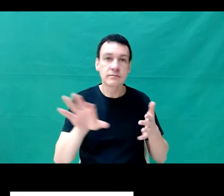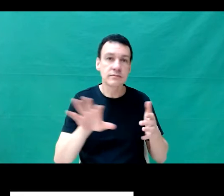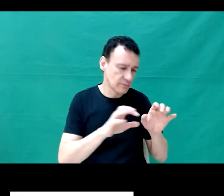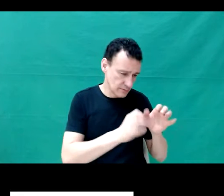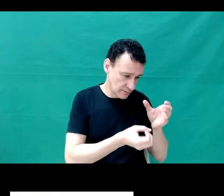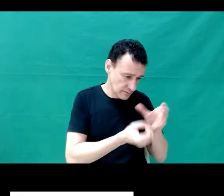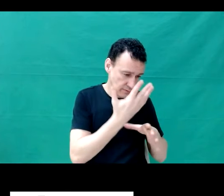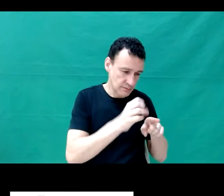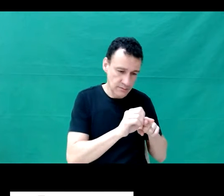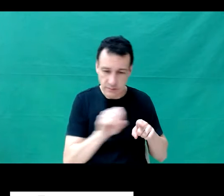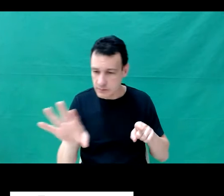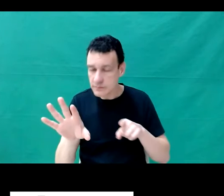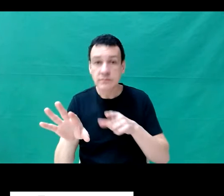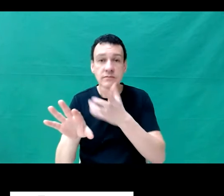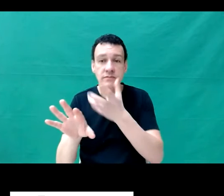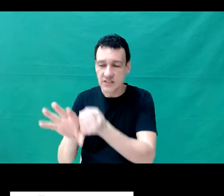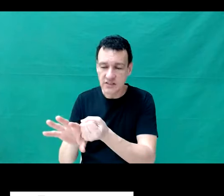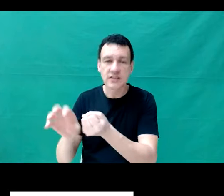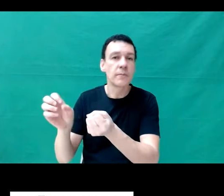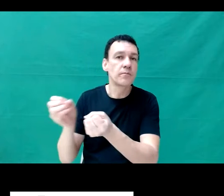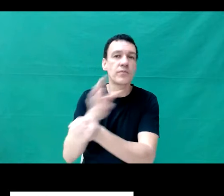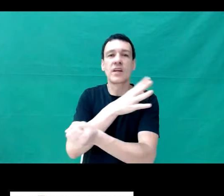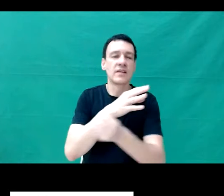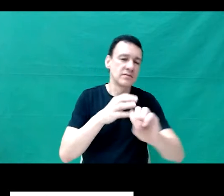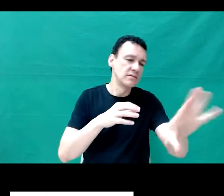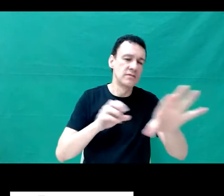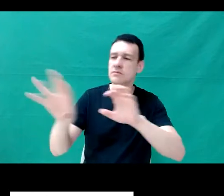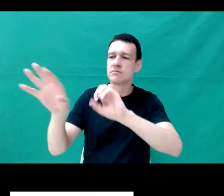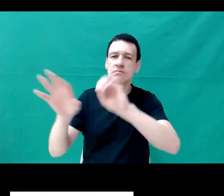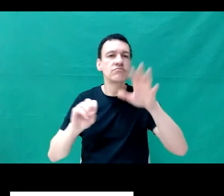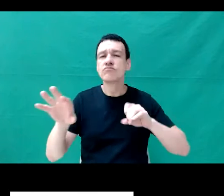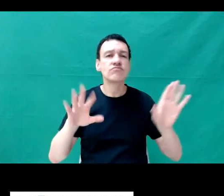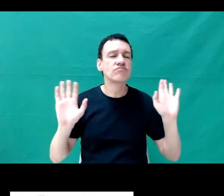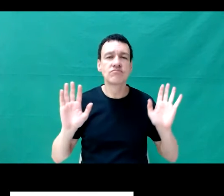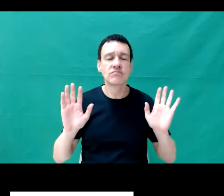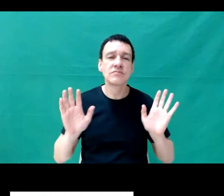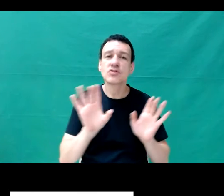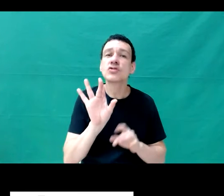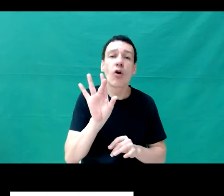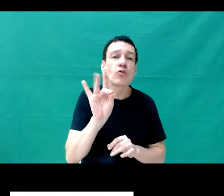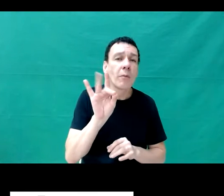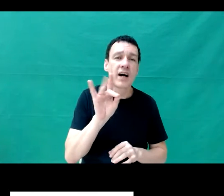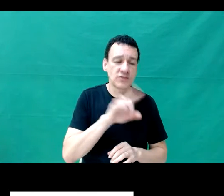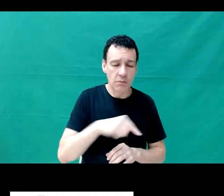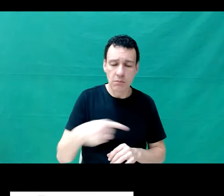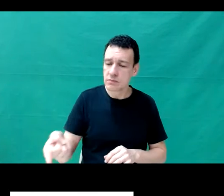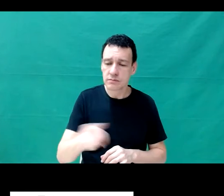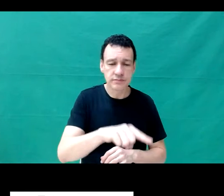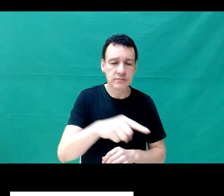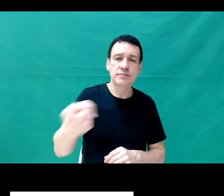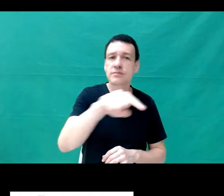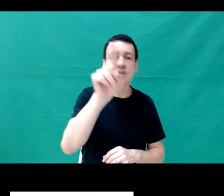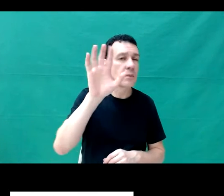eles fazem a baixa de todas essas notas fiscais e ajudam as pessoas a terem agilidade, né,